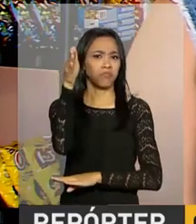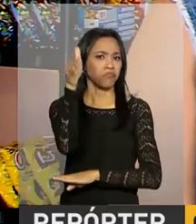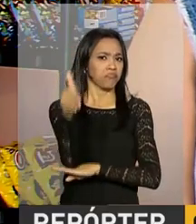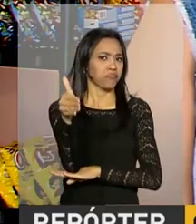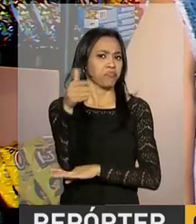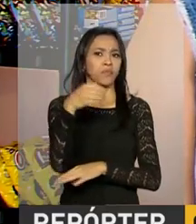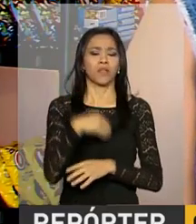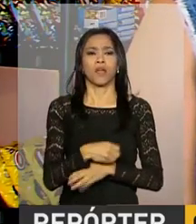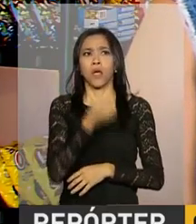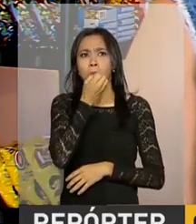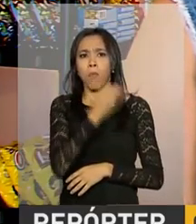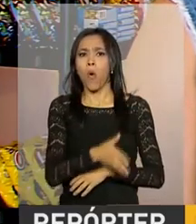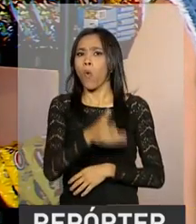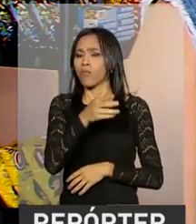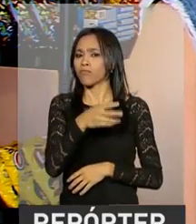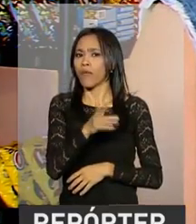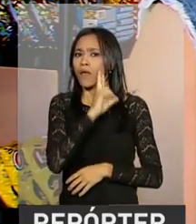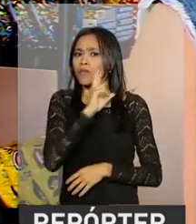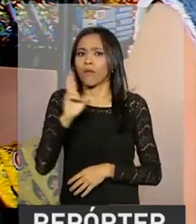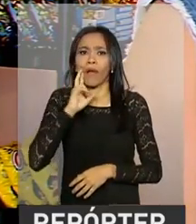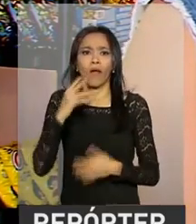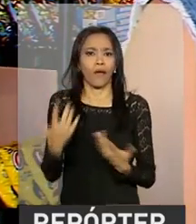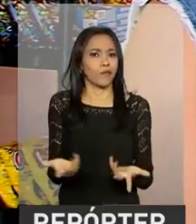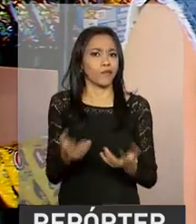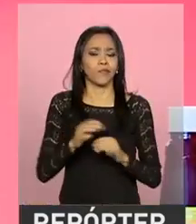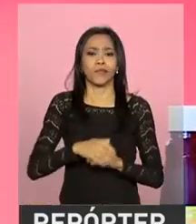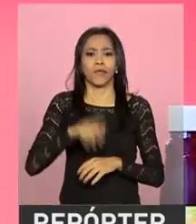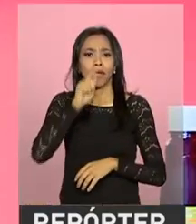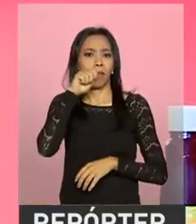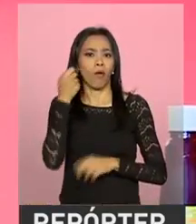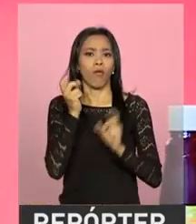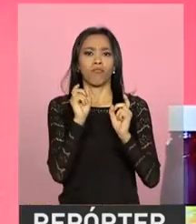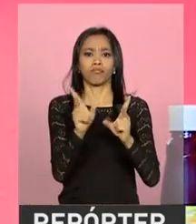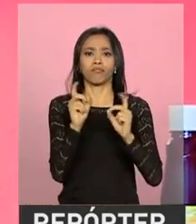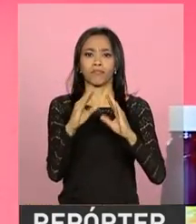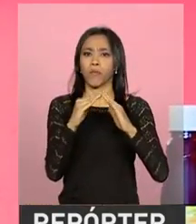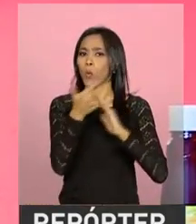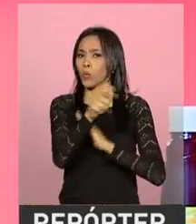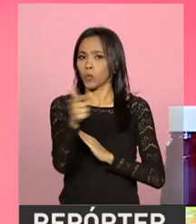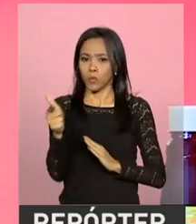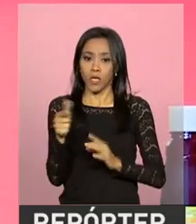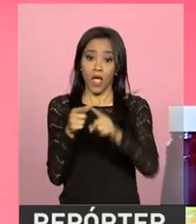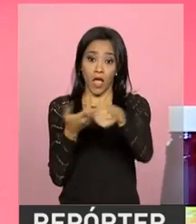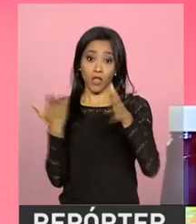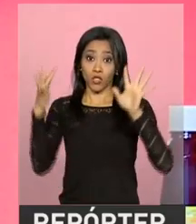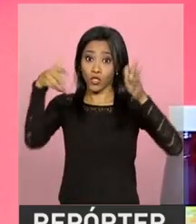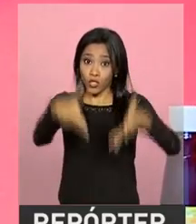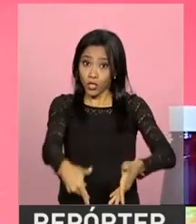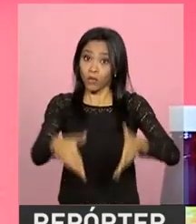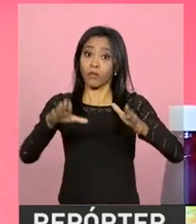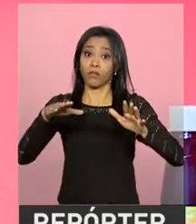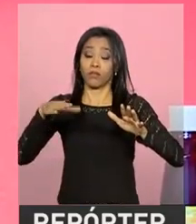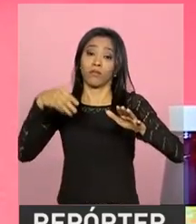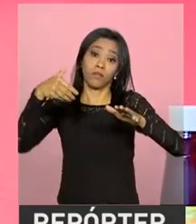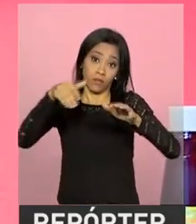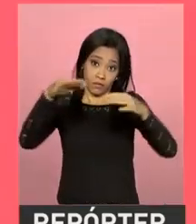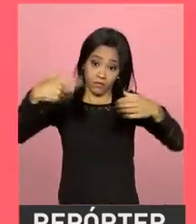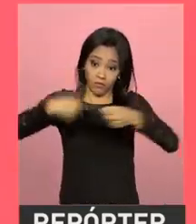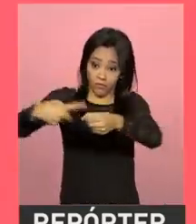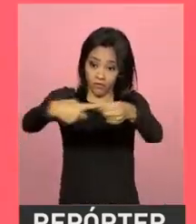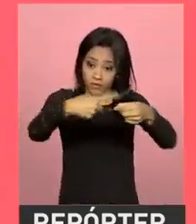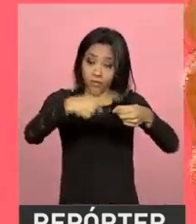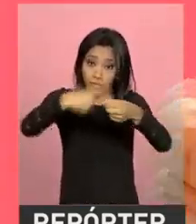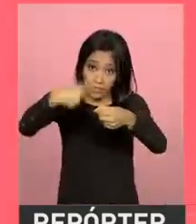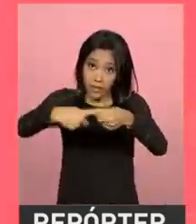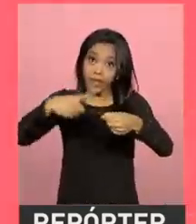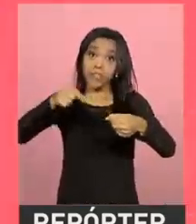restaurantes de uma padaria que realmente desse suporte cásia chegou à cidade com a família para trabalhar nos parques eólicos